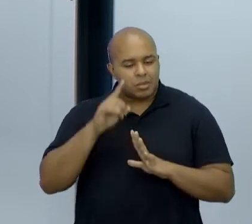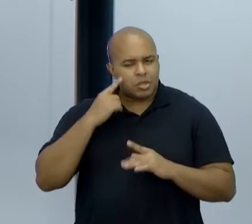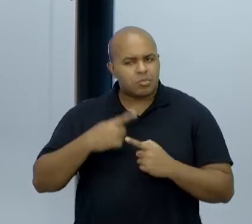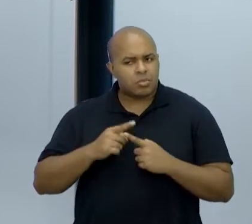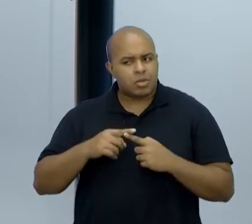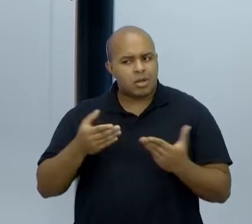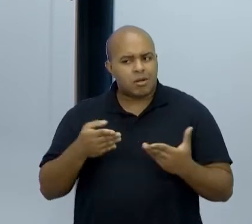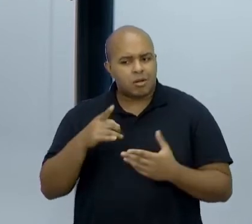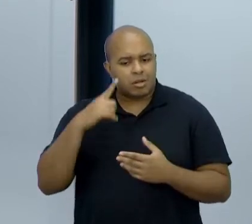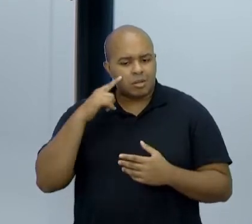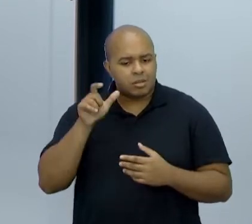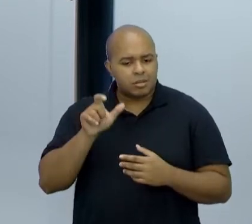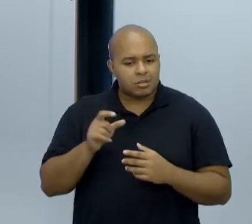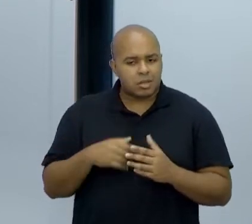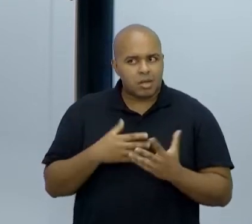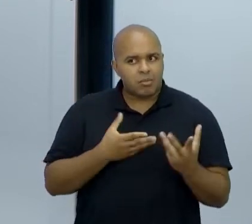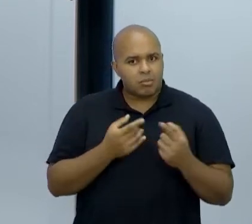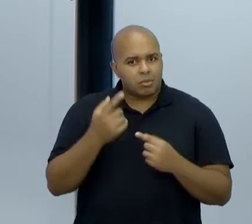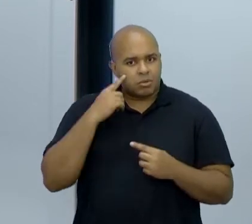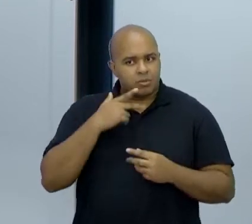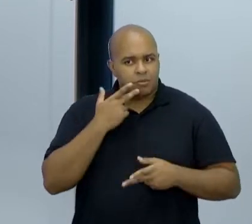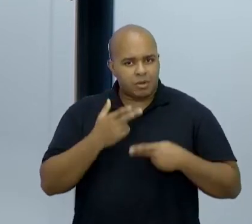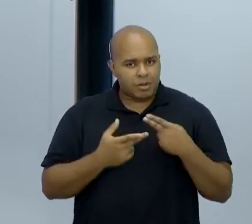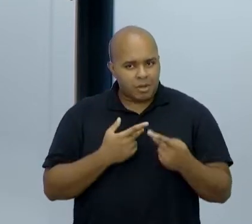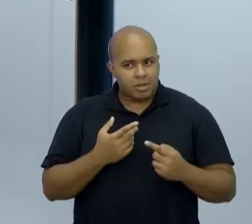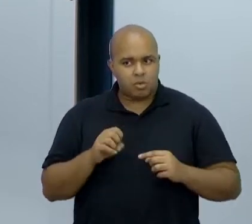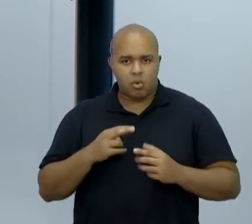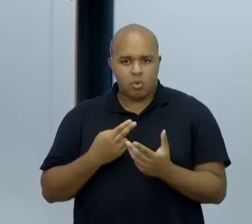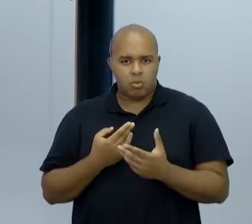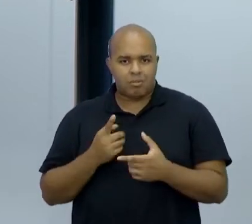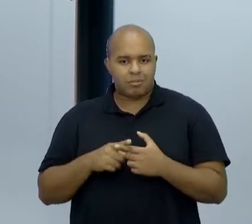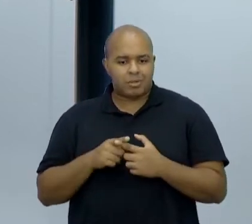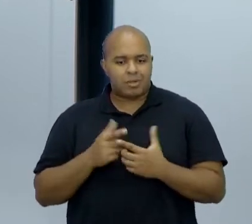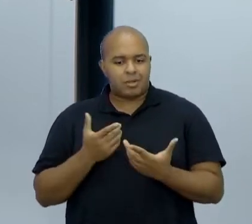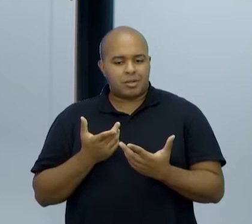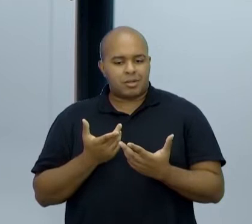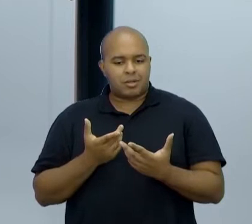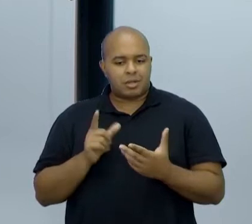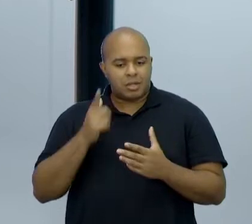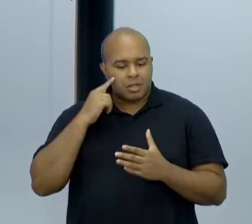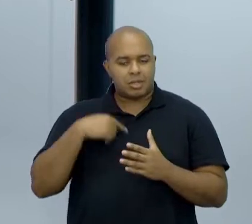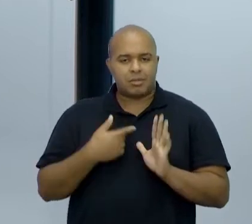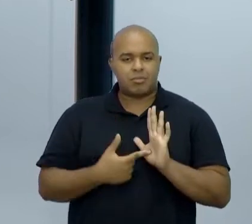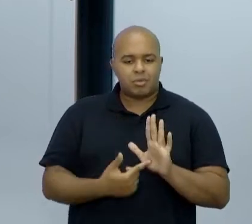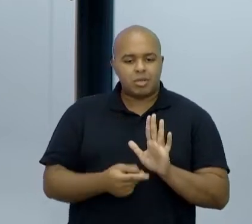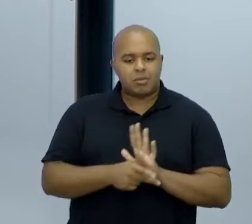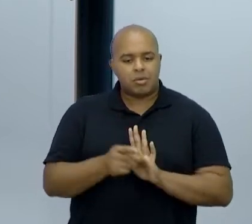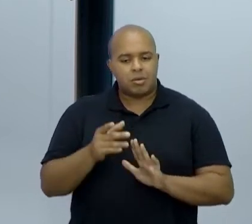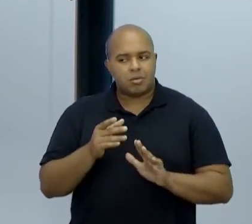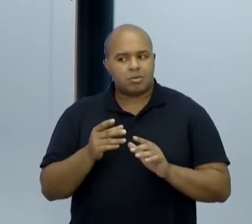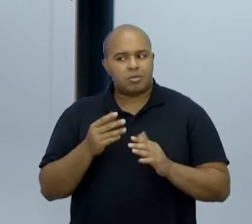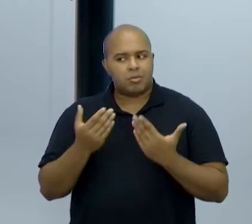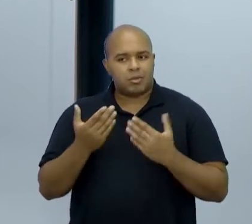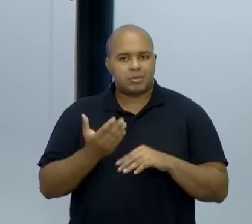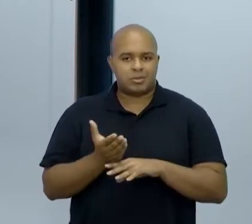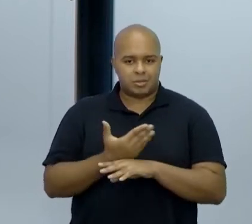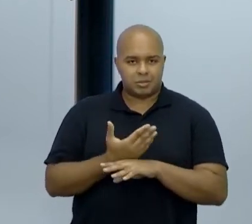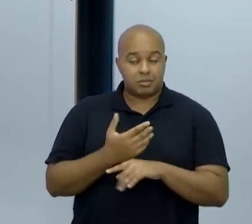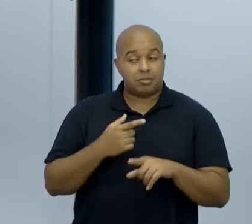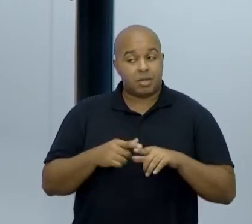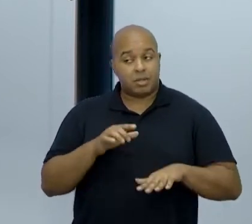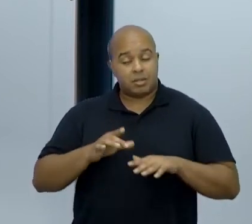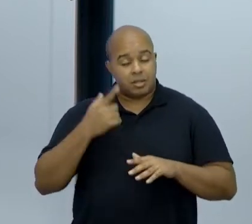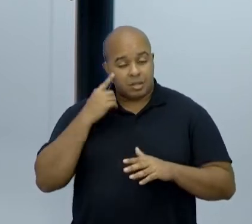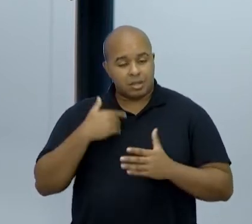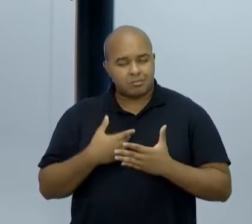porquê que agora isso está sendo muito mais falado ou mais demonstrado do que anteriormente. Talvez porque